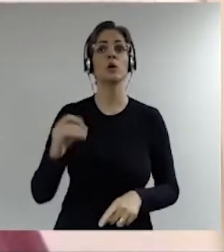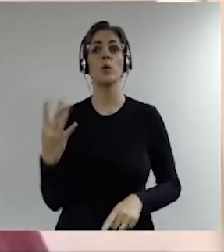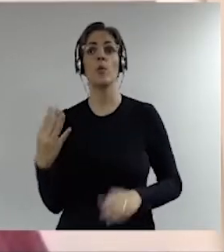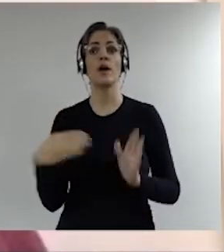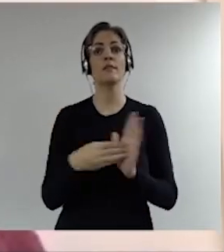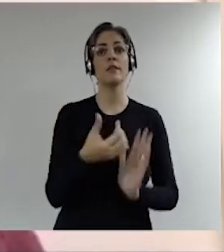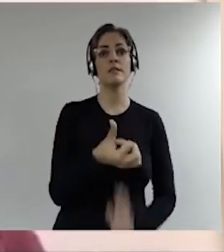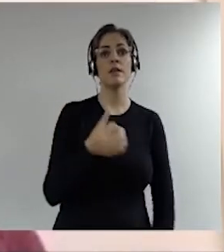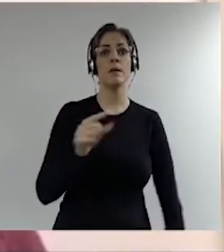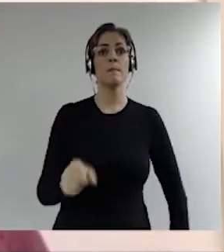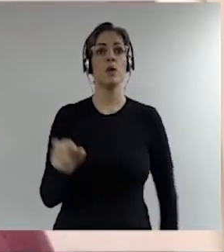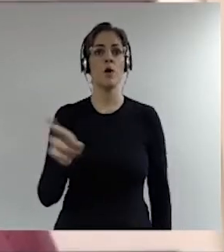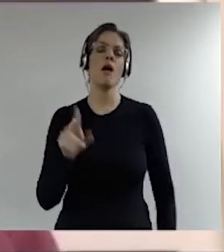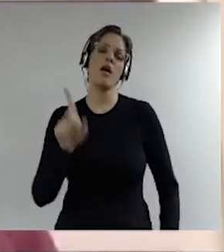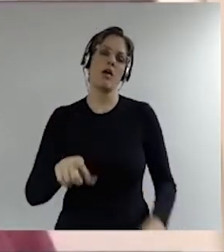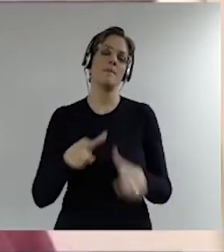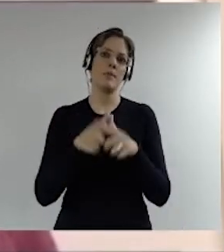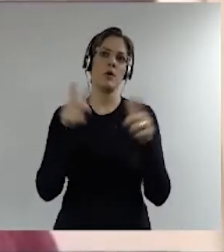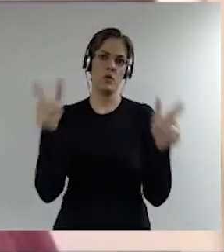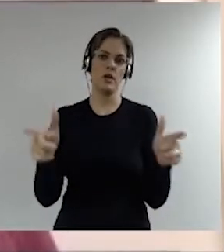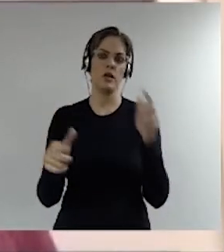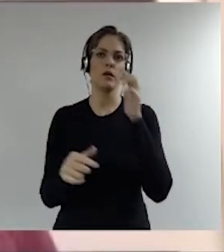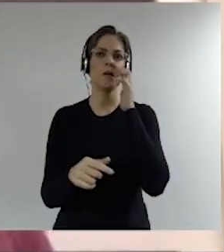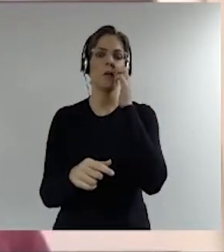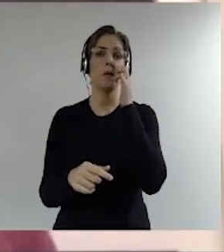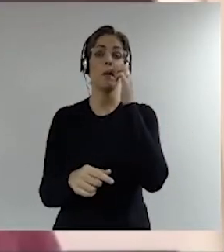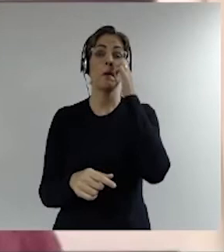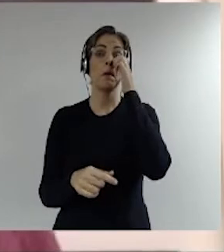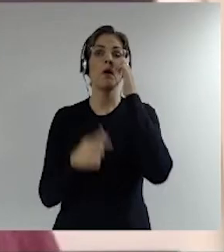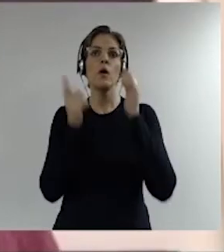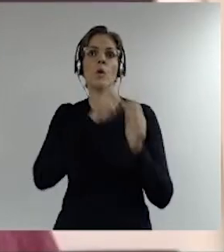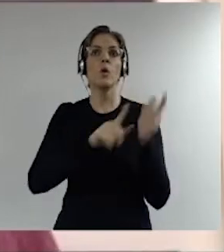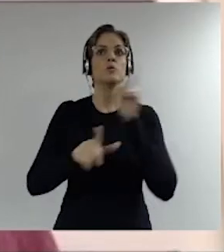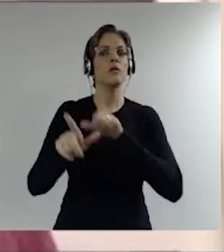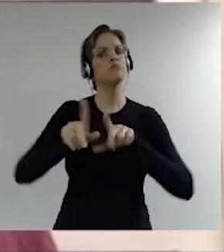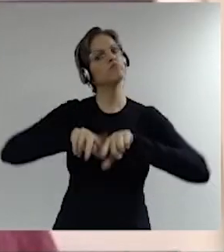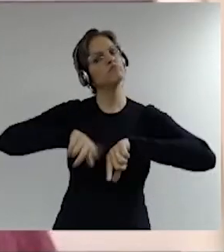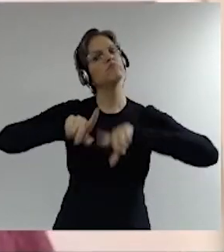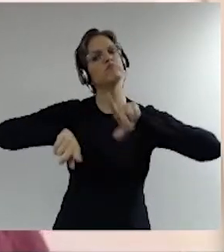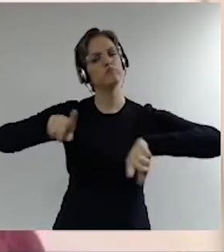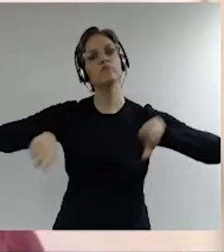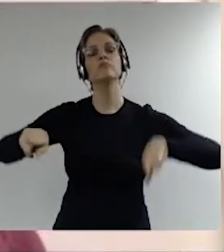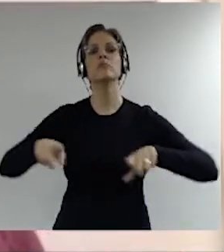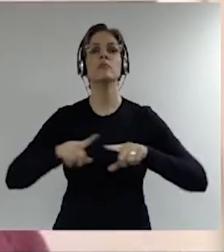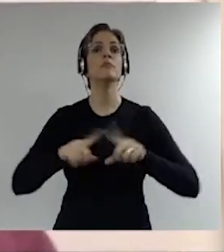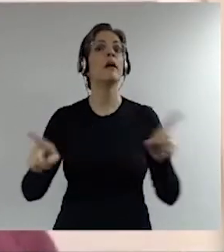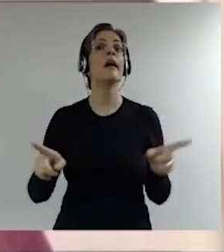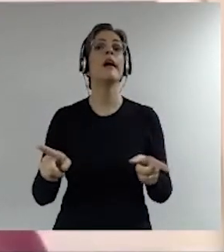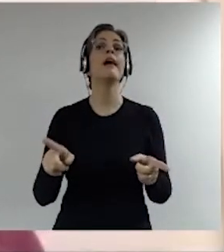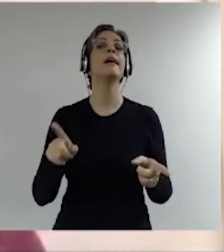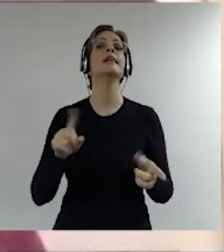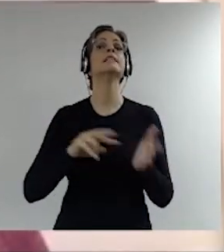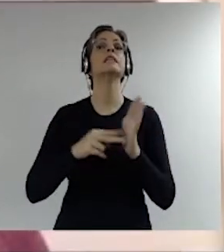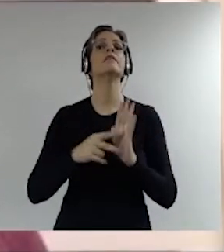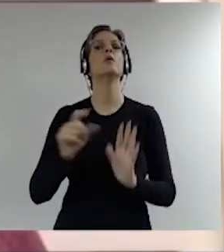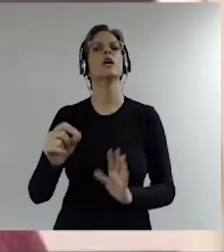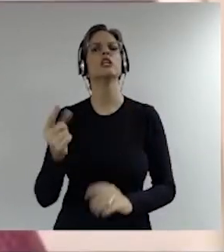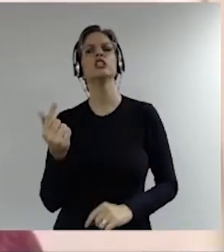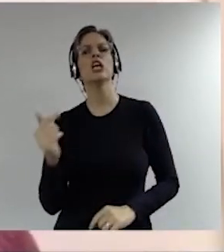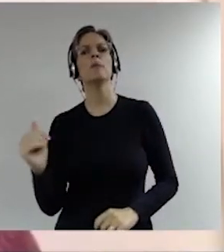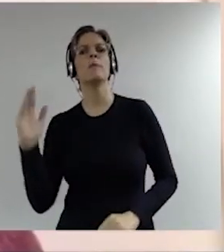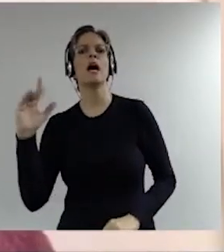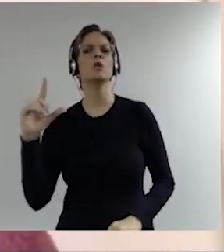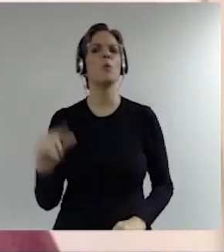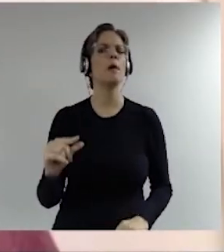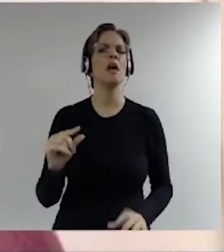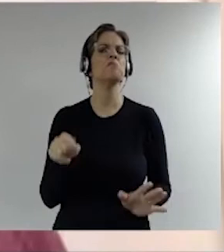e R$6.000, que é a grande maioria, elas têm desempenho extremamente variável, né? O que mostra que não é o dinheiro a mais ou a menos que funciona, e